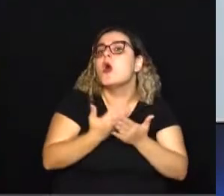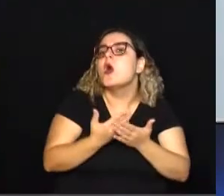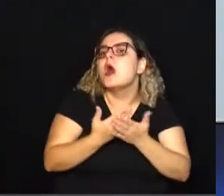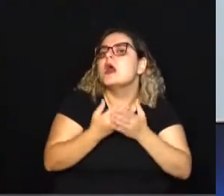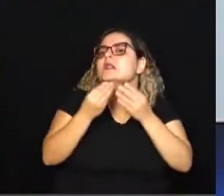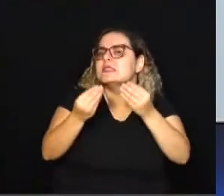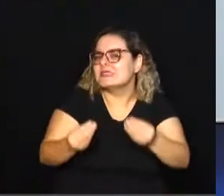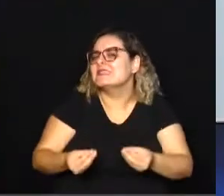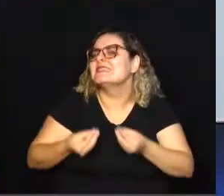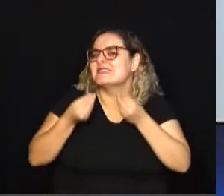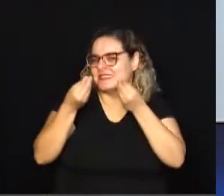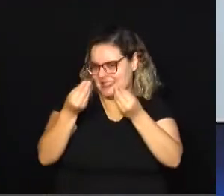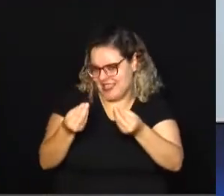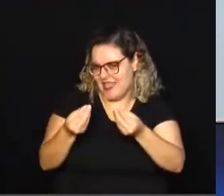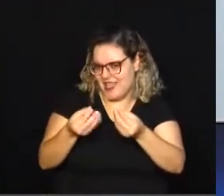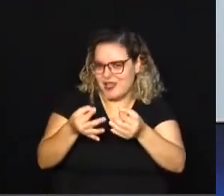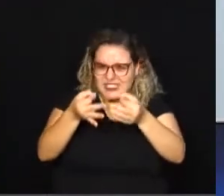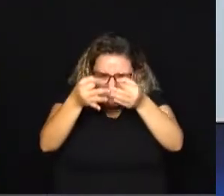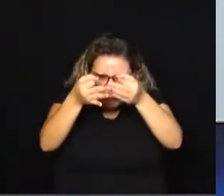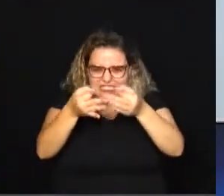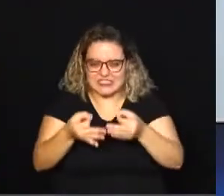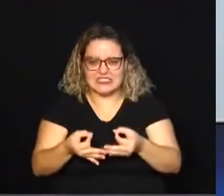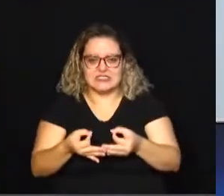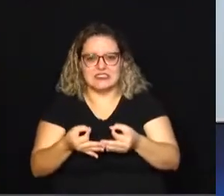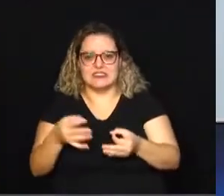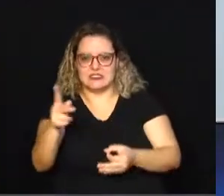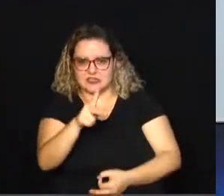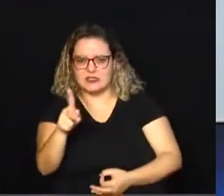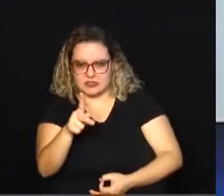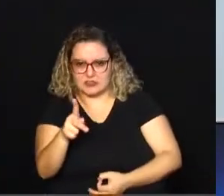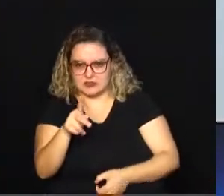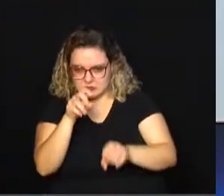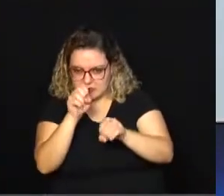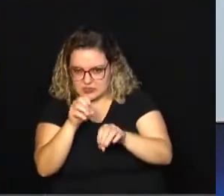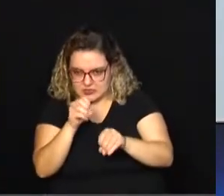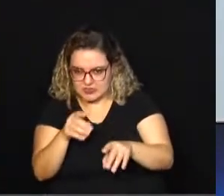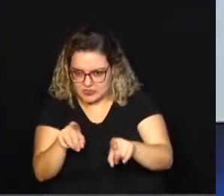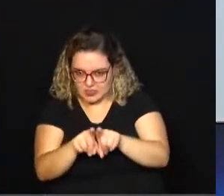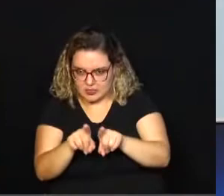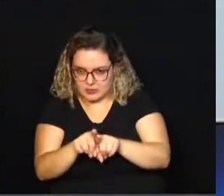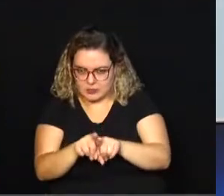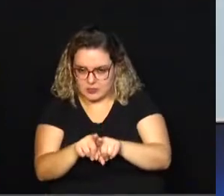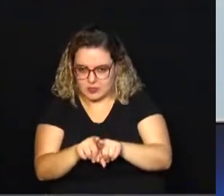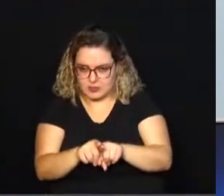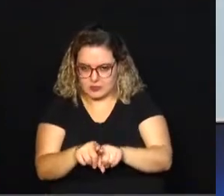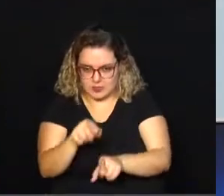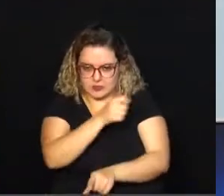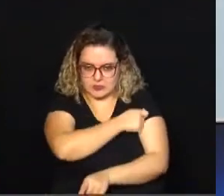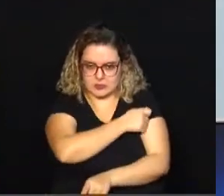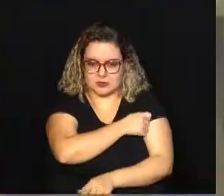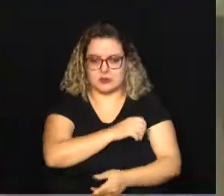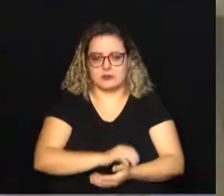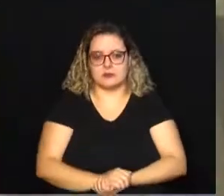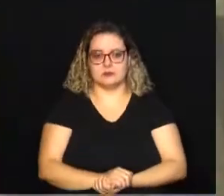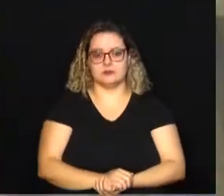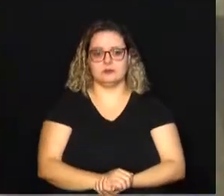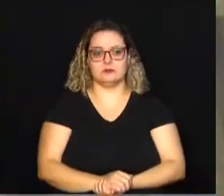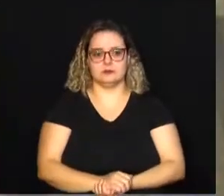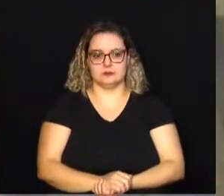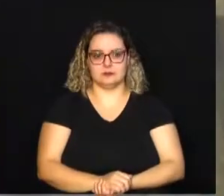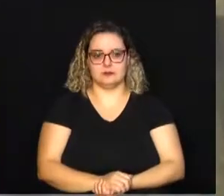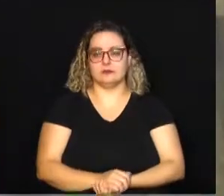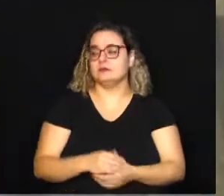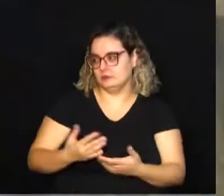forneceram as condições ideais para os professores darem estas aulas também aos alunos? Posso responder,